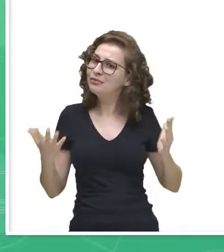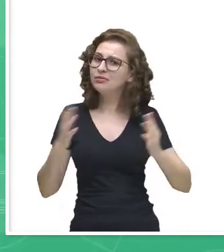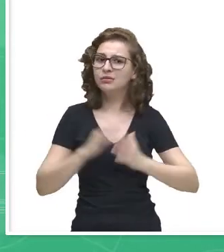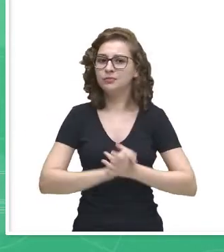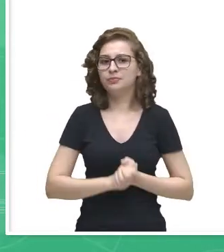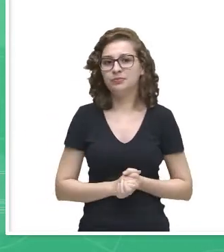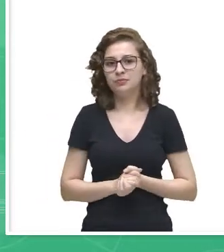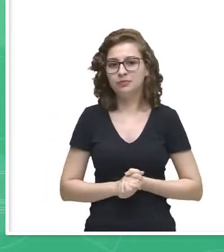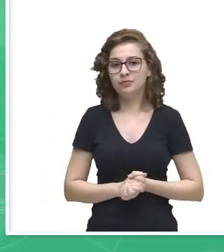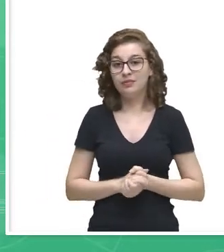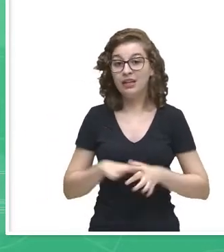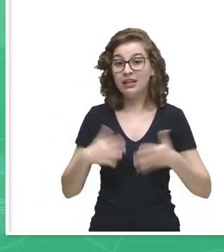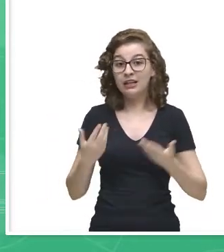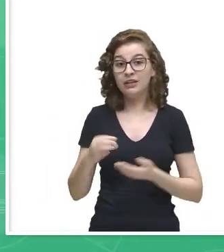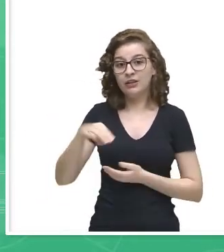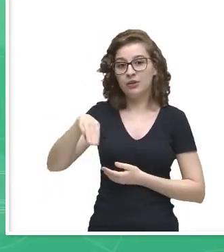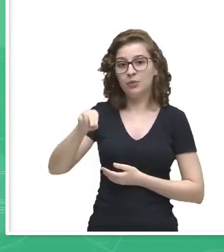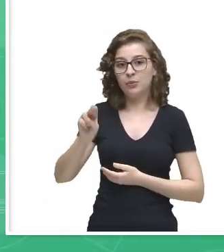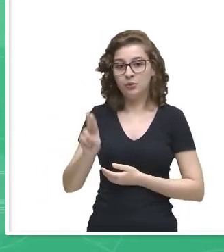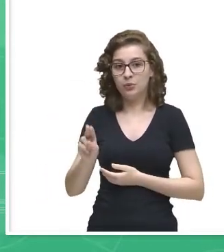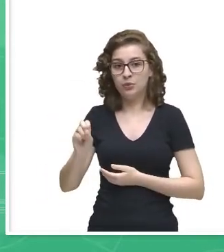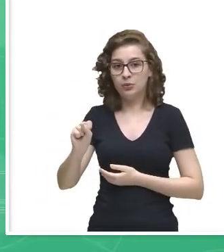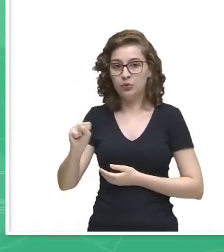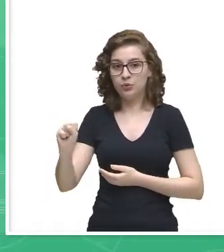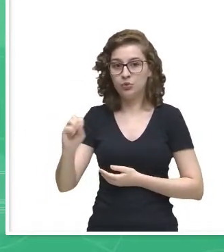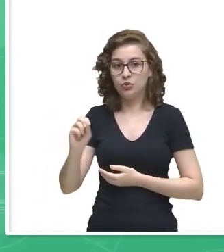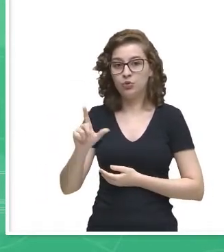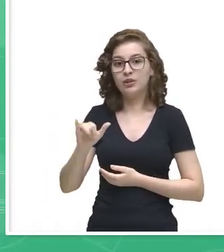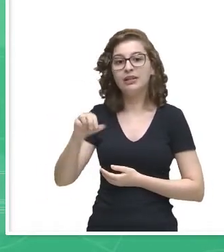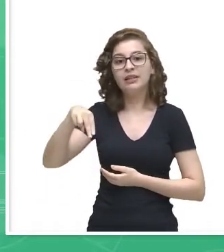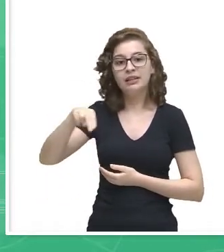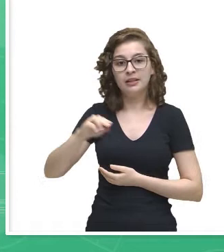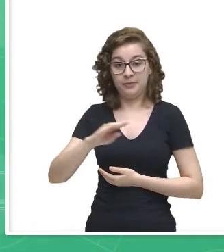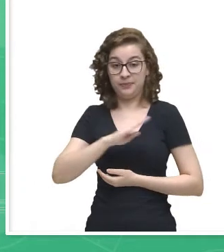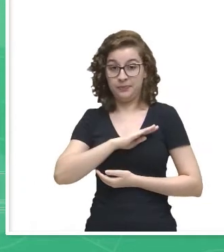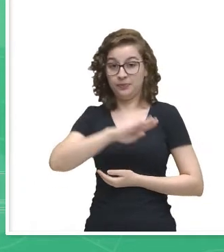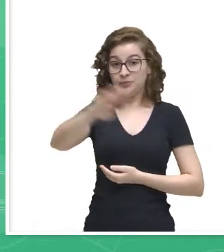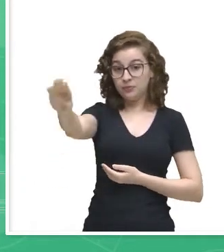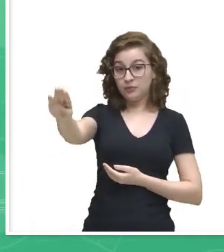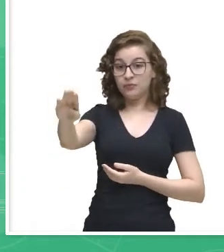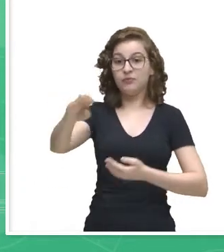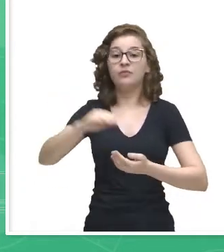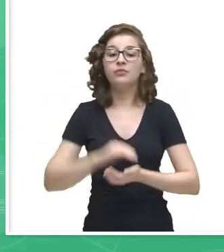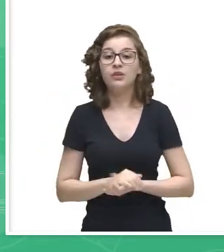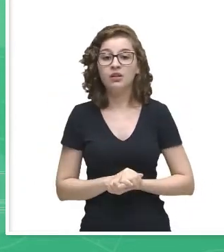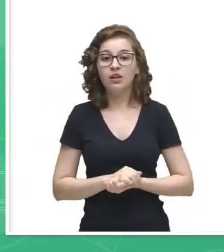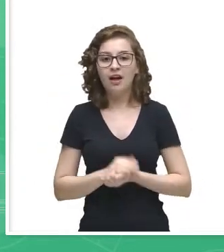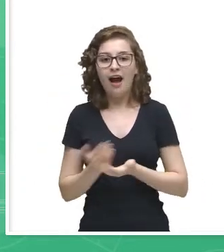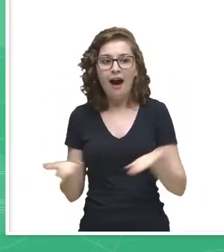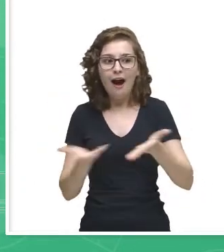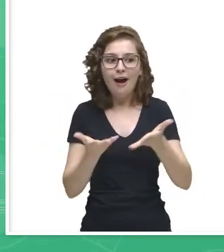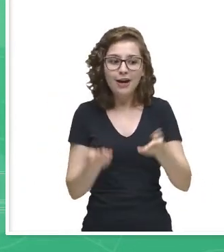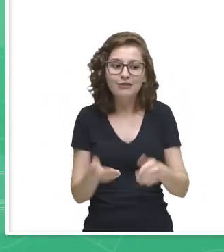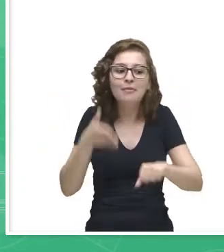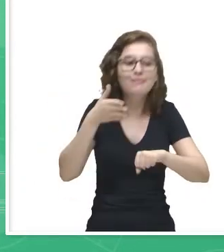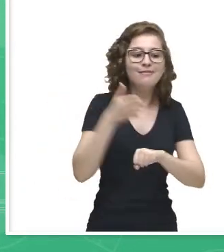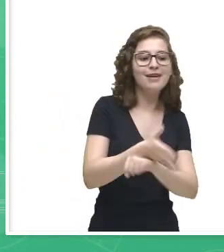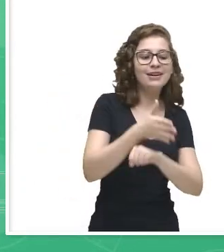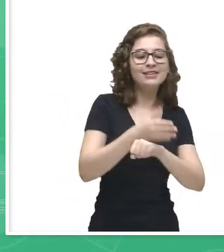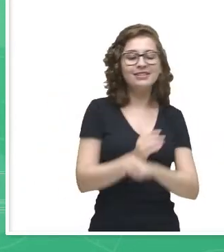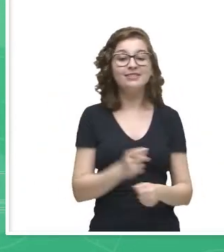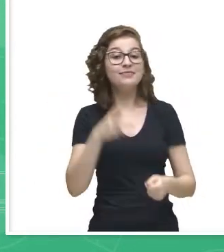Benito Mussolini, um ex-combatente italiano, se lança na política e forma